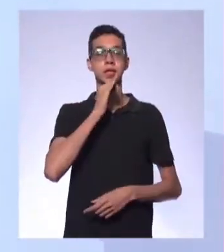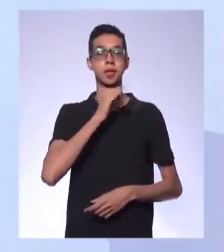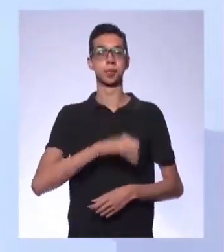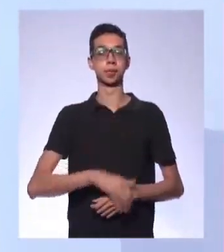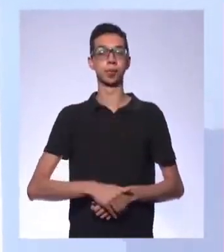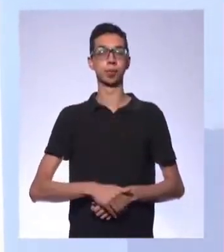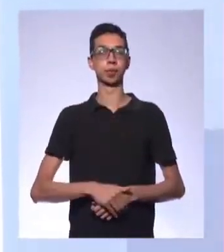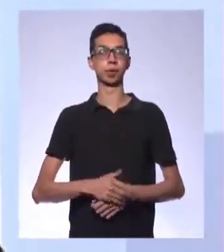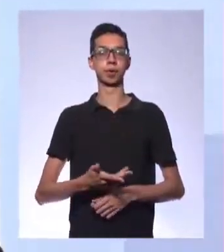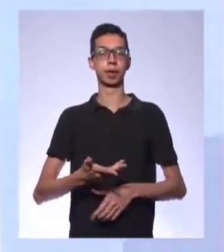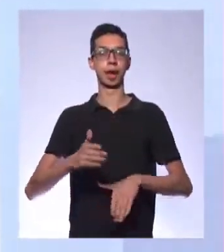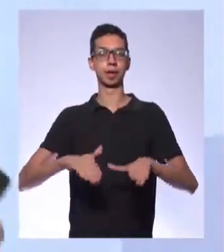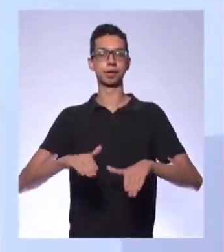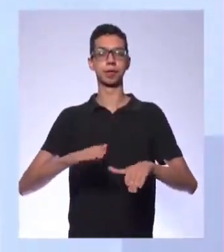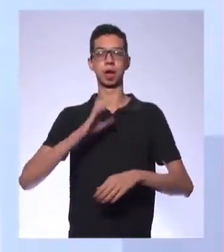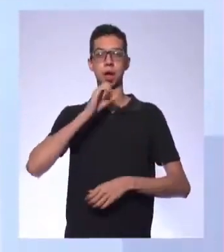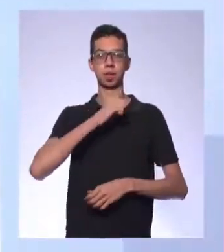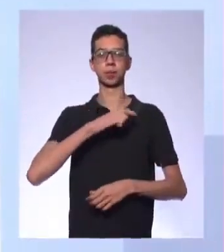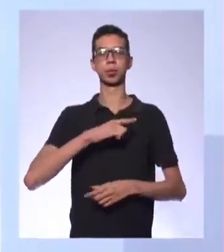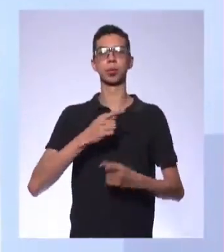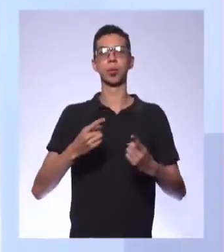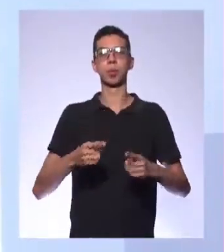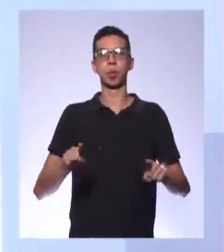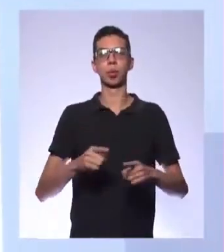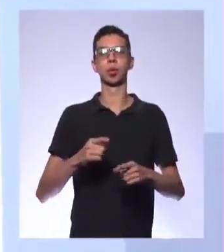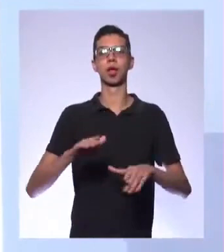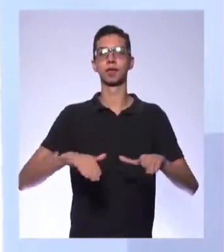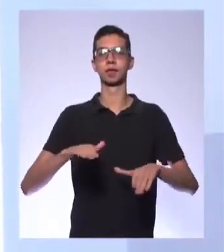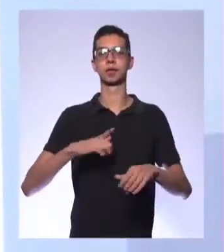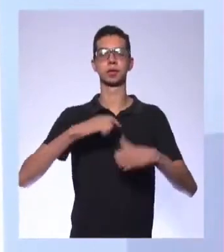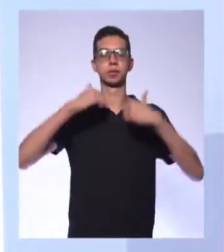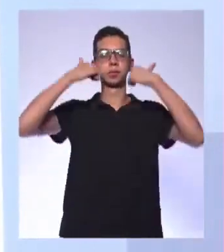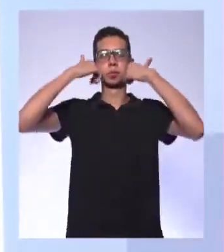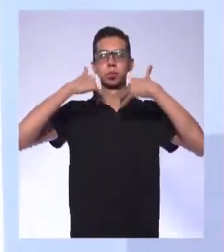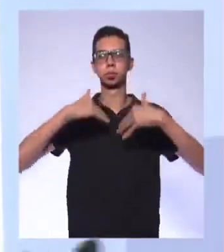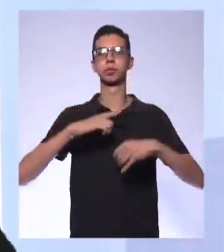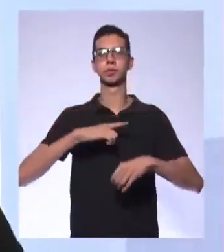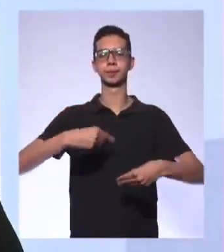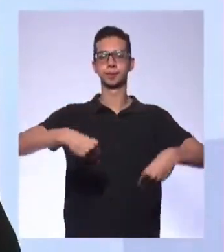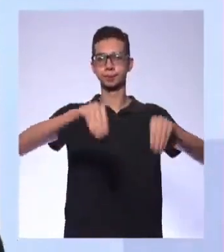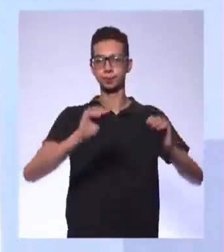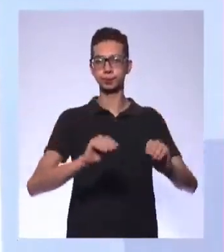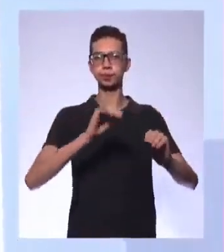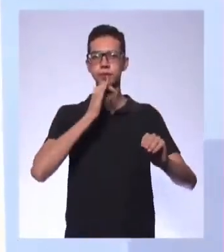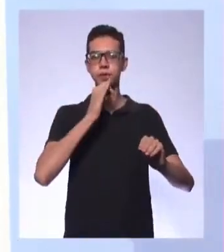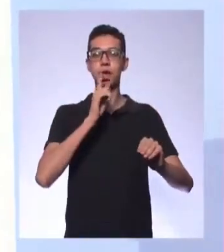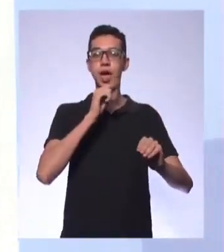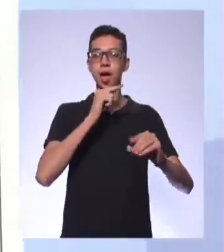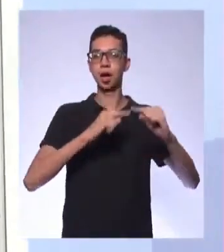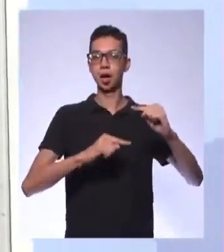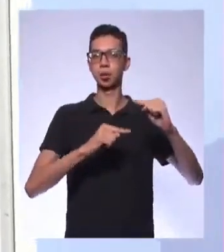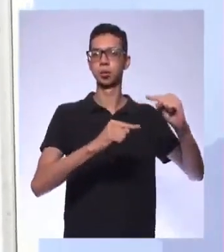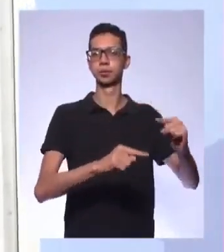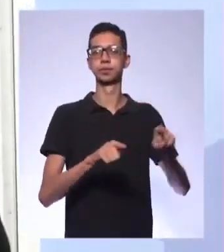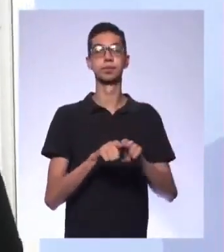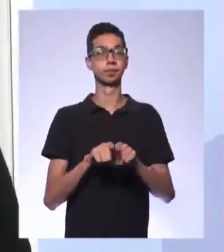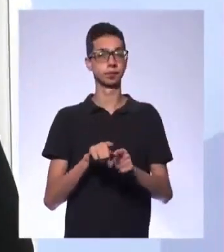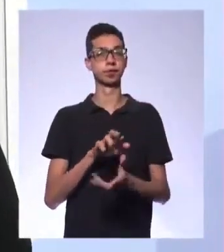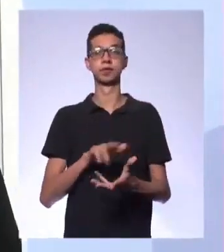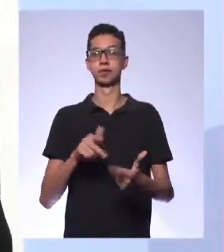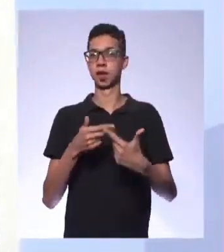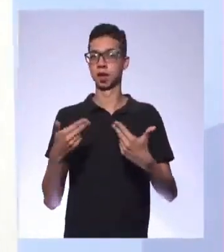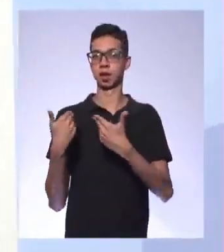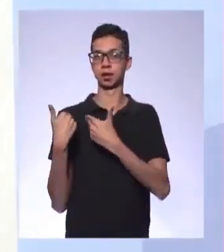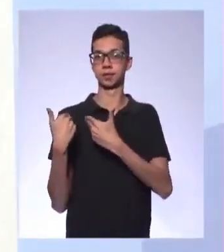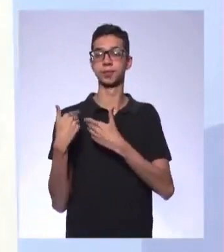né, com uma toalha para secar o músico que está muito suado, né, com uma garrafinha de água, enfim, tá? E também